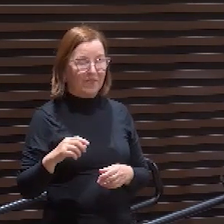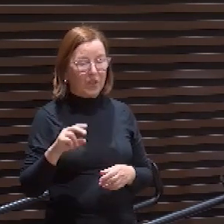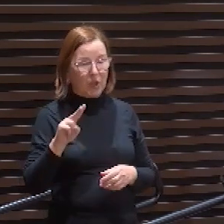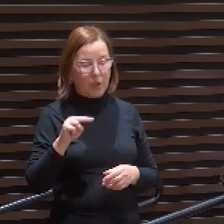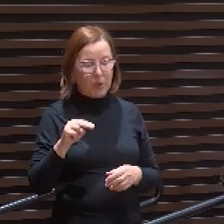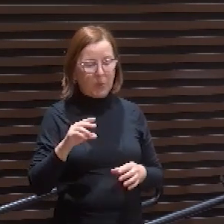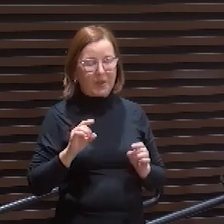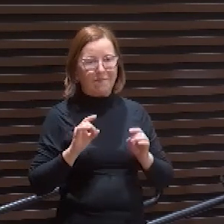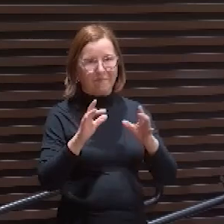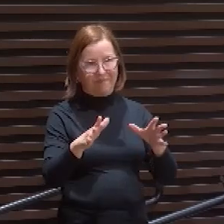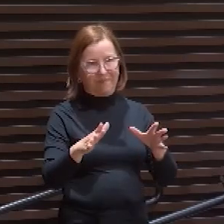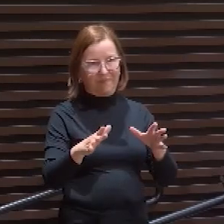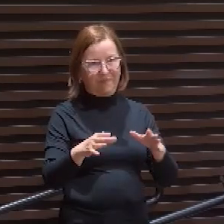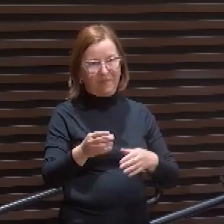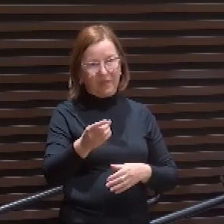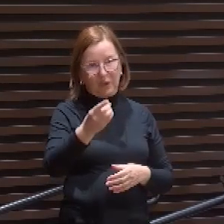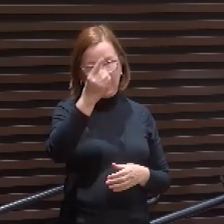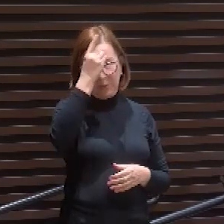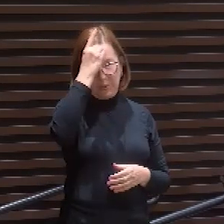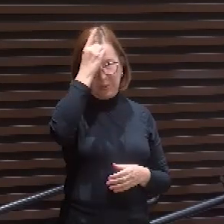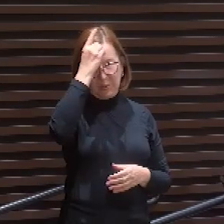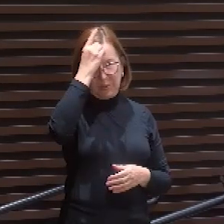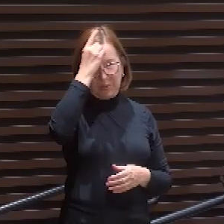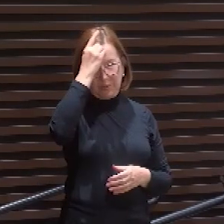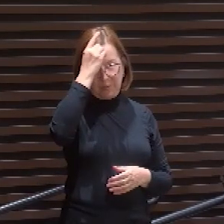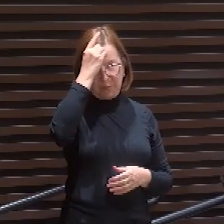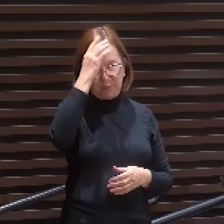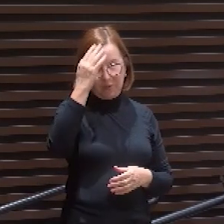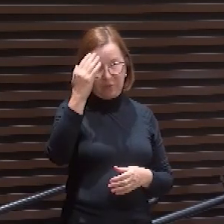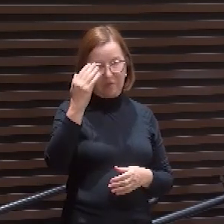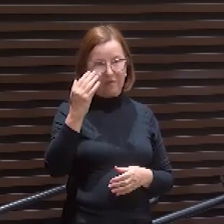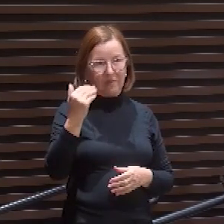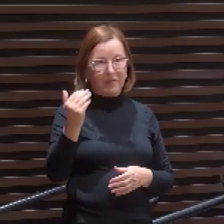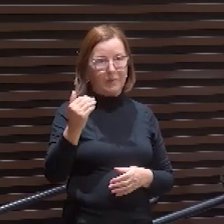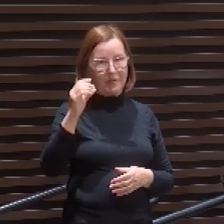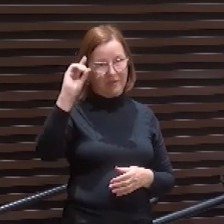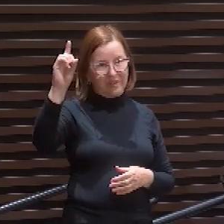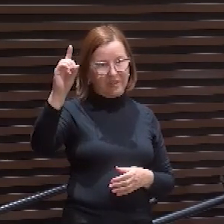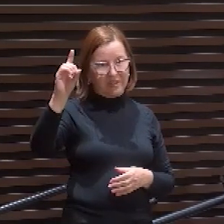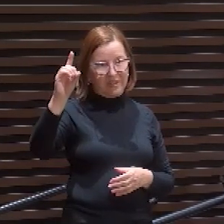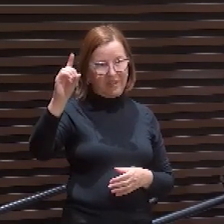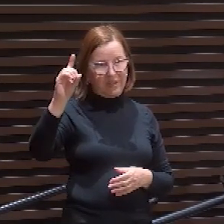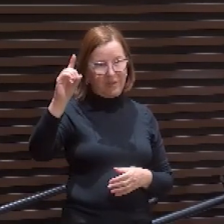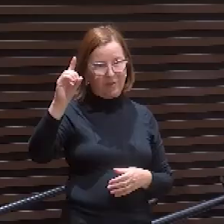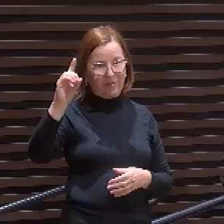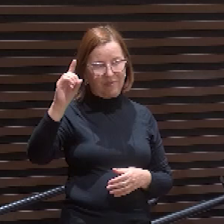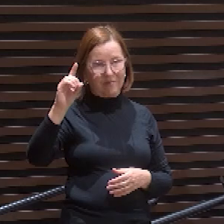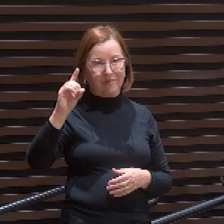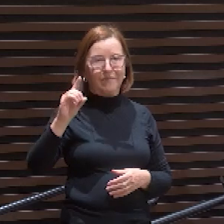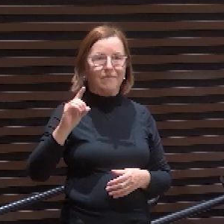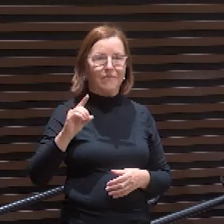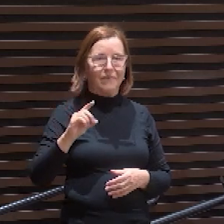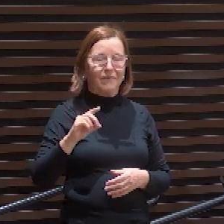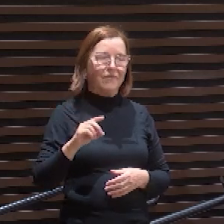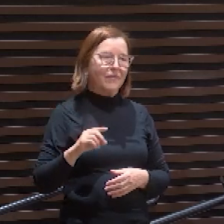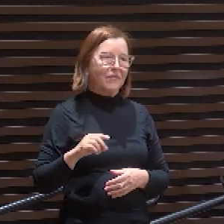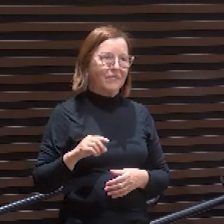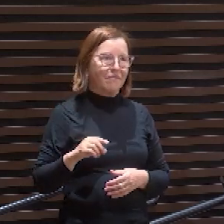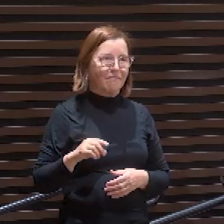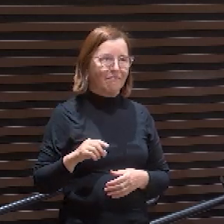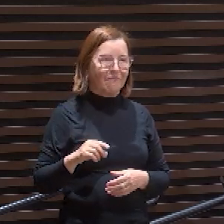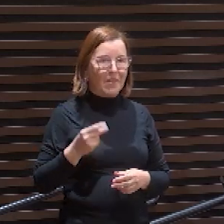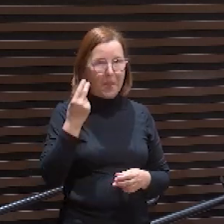Os dons e a vocação de Deus são irrevogáveis. Pensa